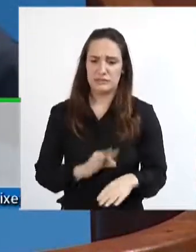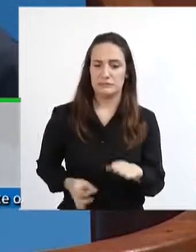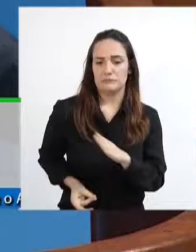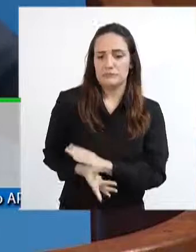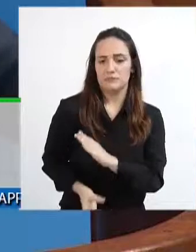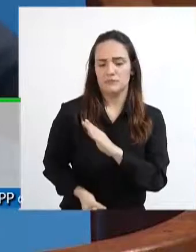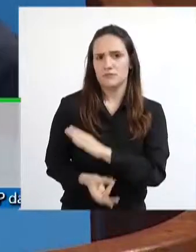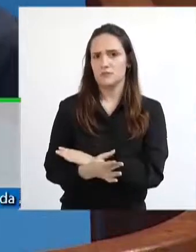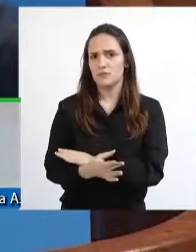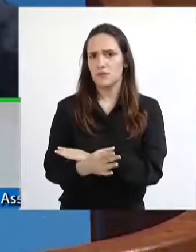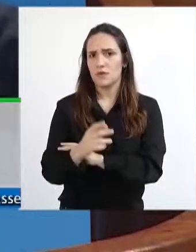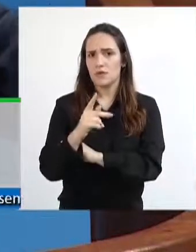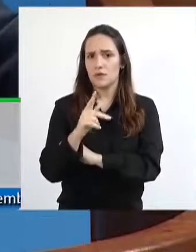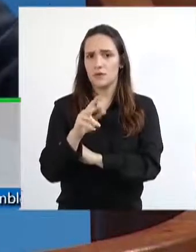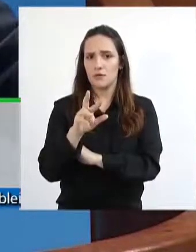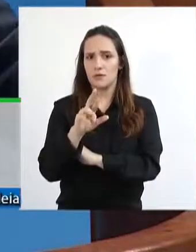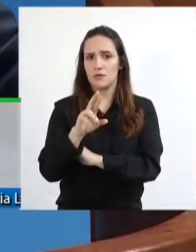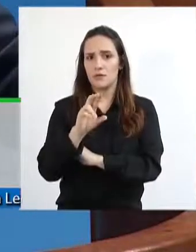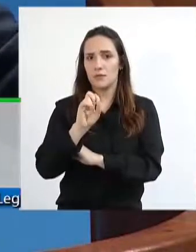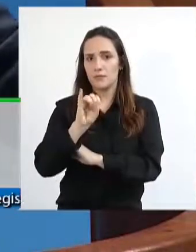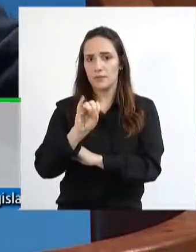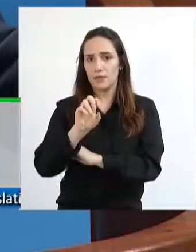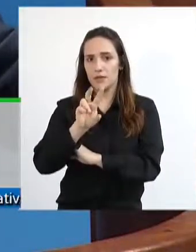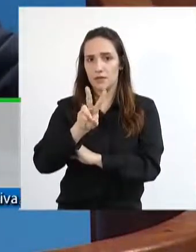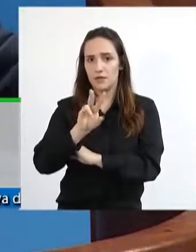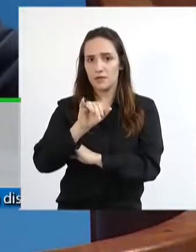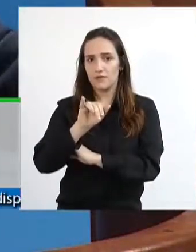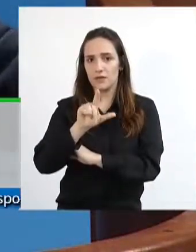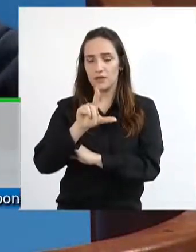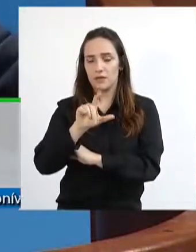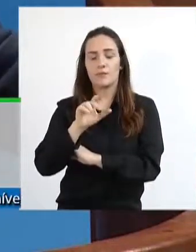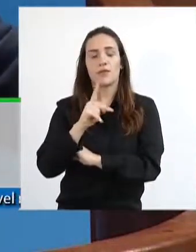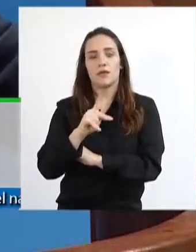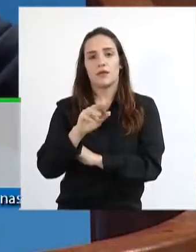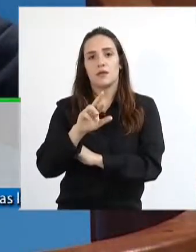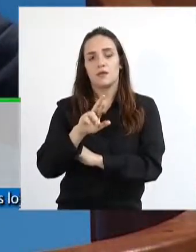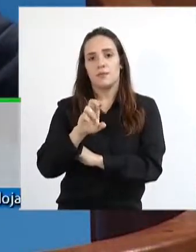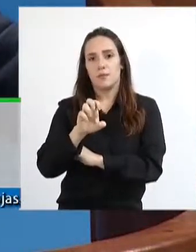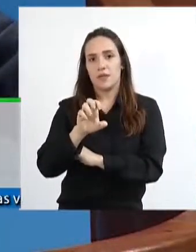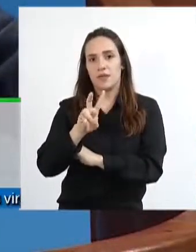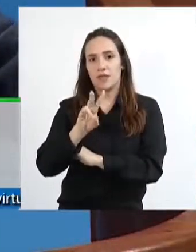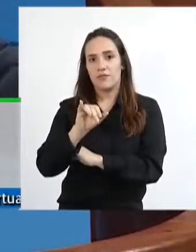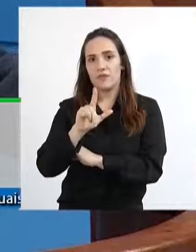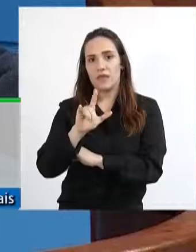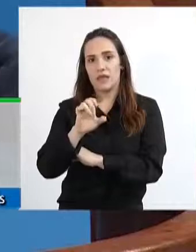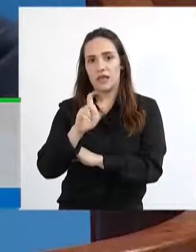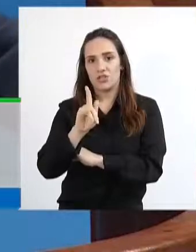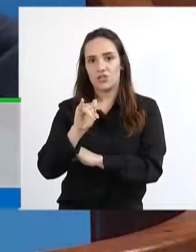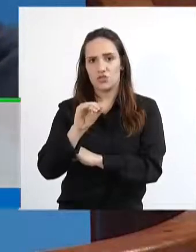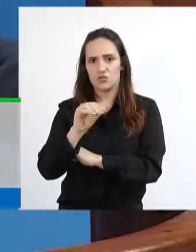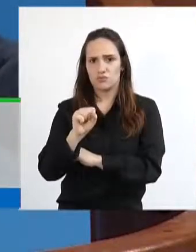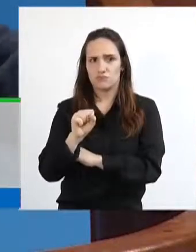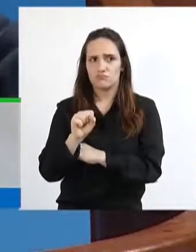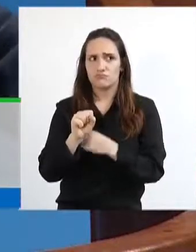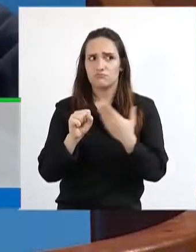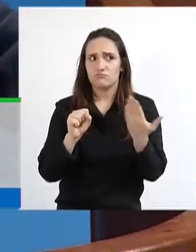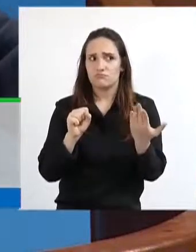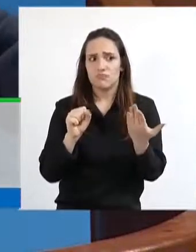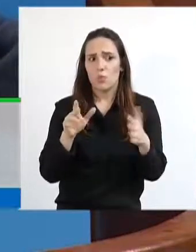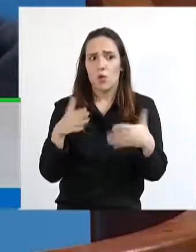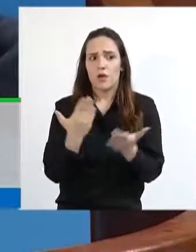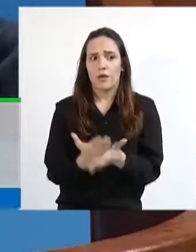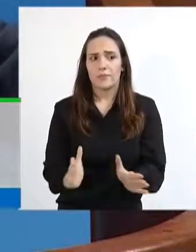Então, por exemplo, quando a gente olha para a proposta de reforma da Previdência dos militares, a gente vê